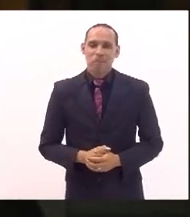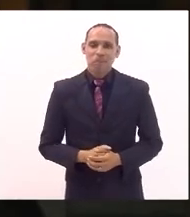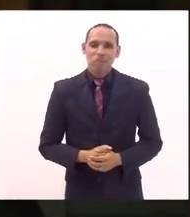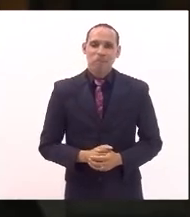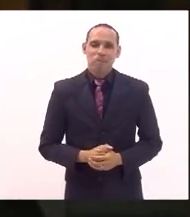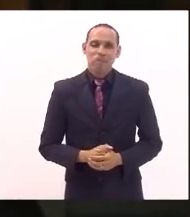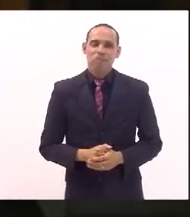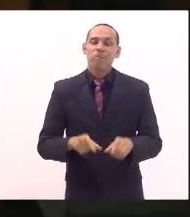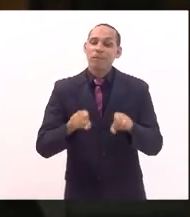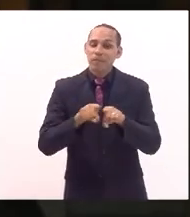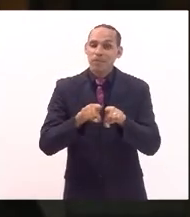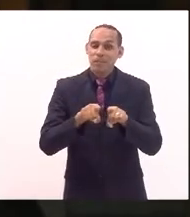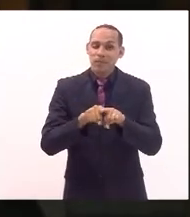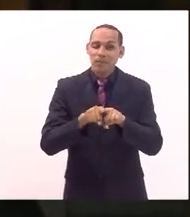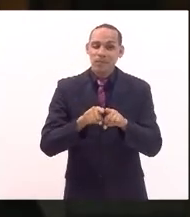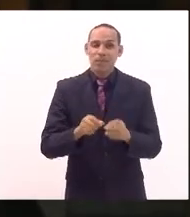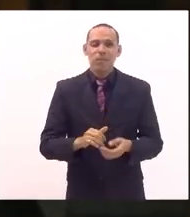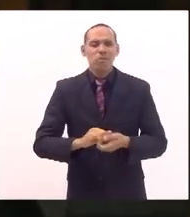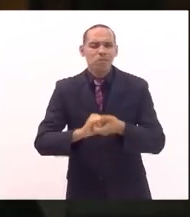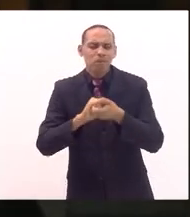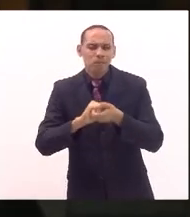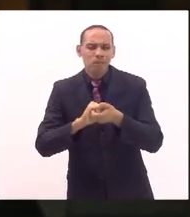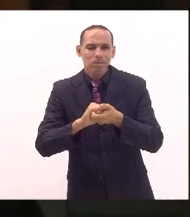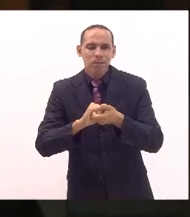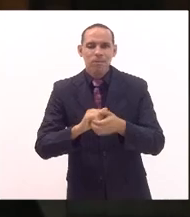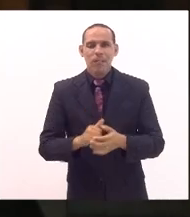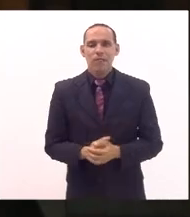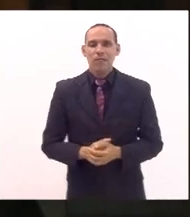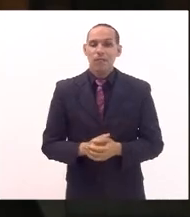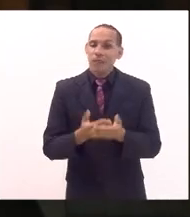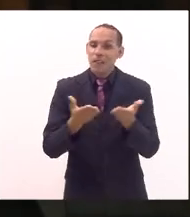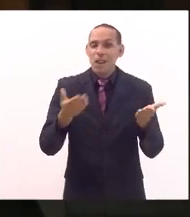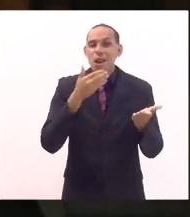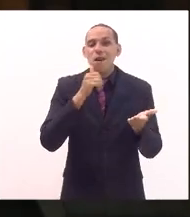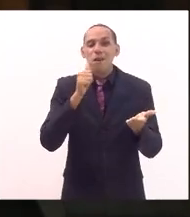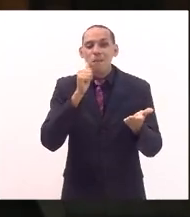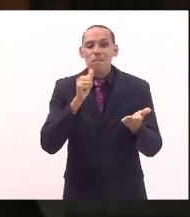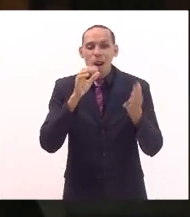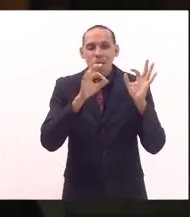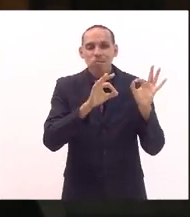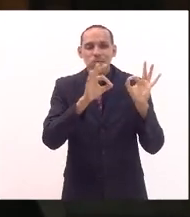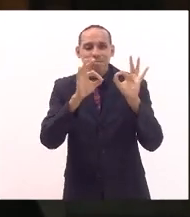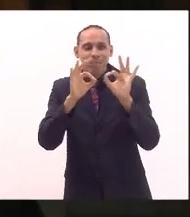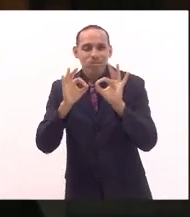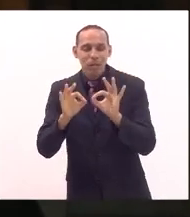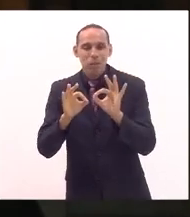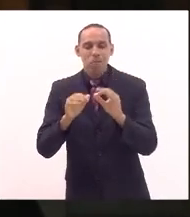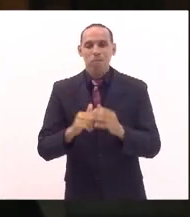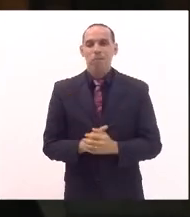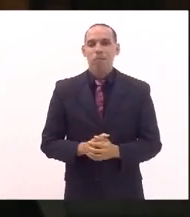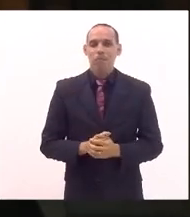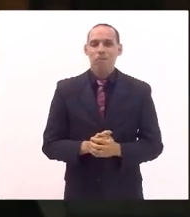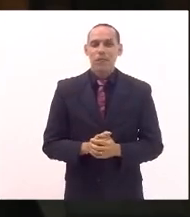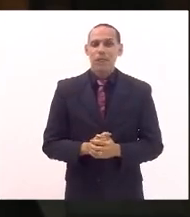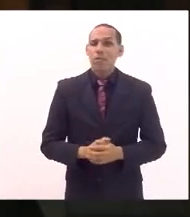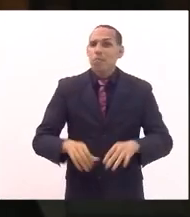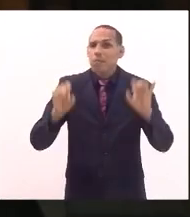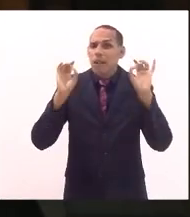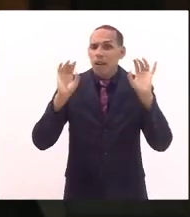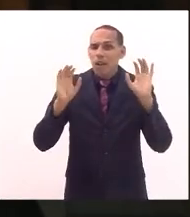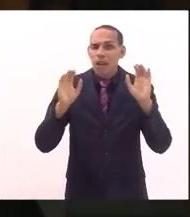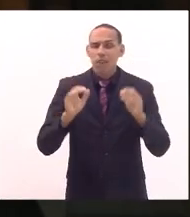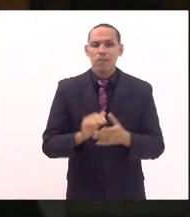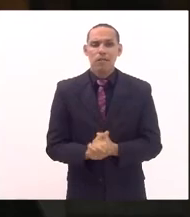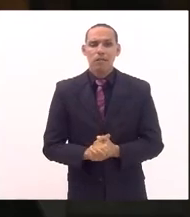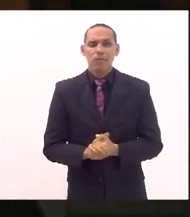eu queria também cumprimentar as senhoras e senhores tá de espectadores e especial